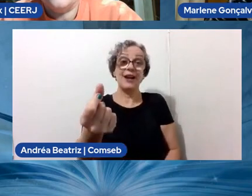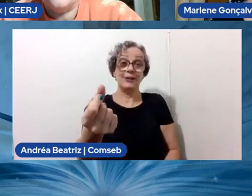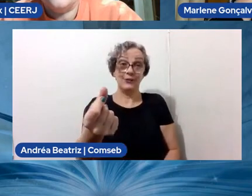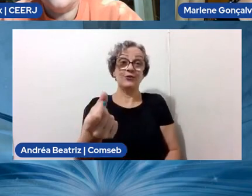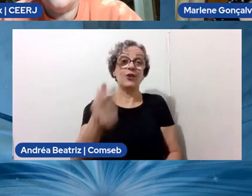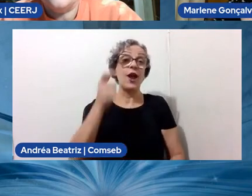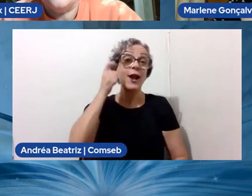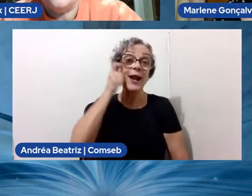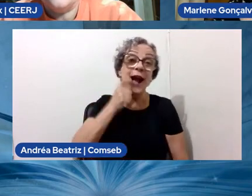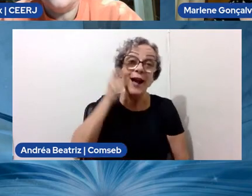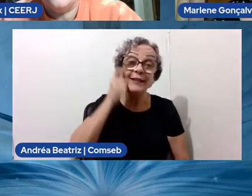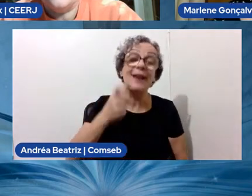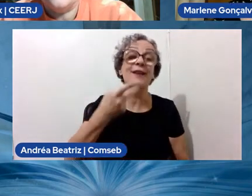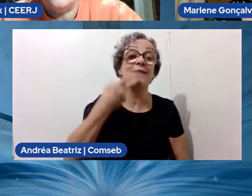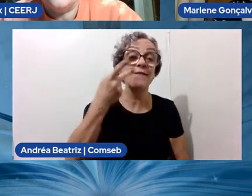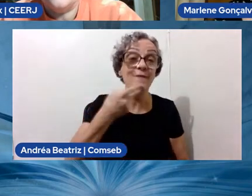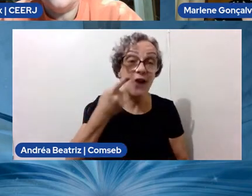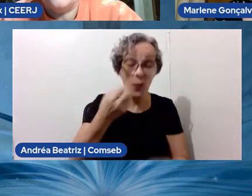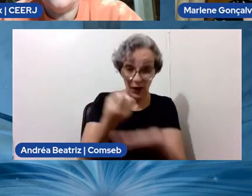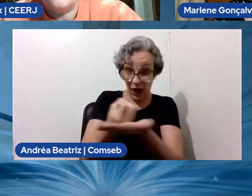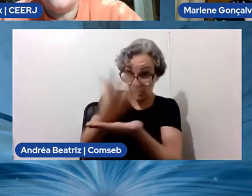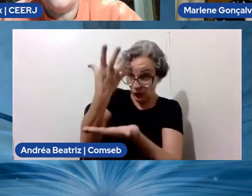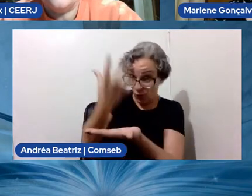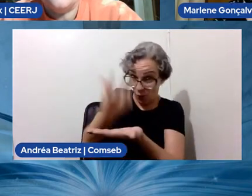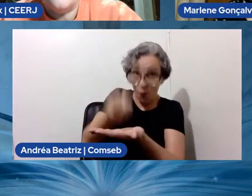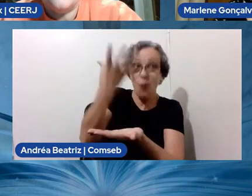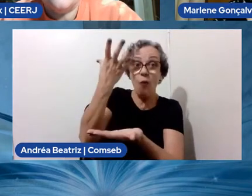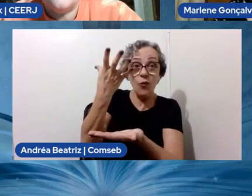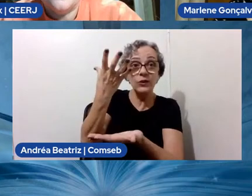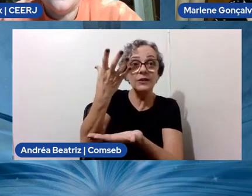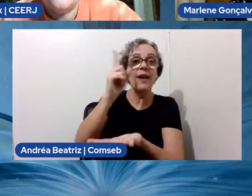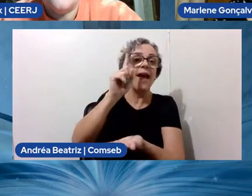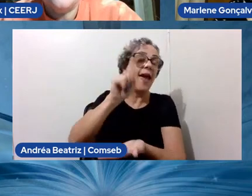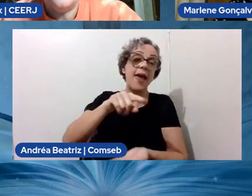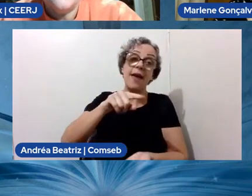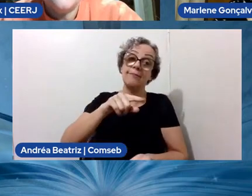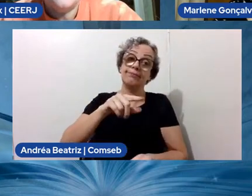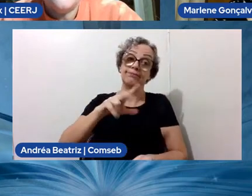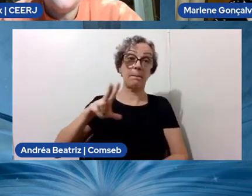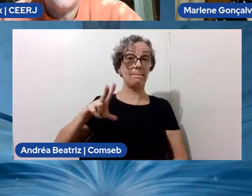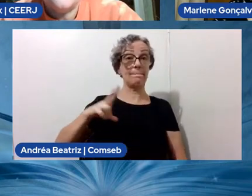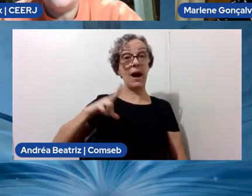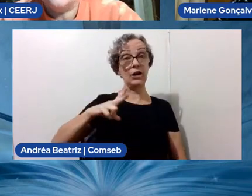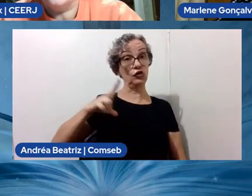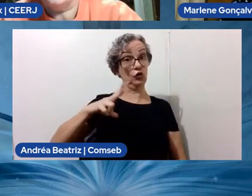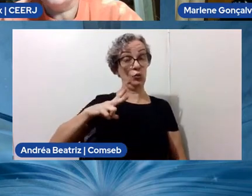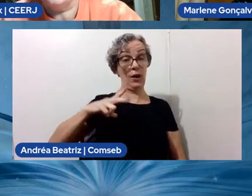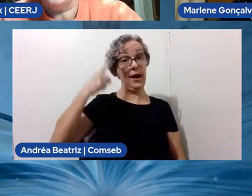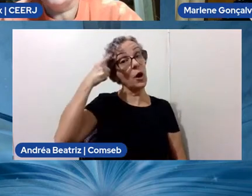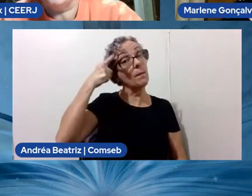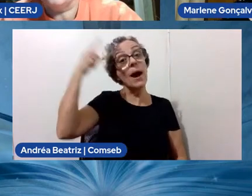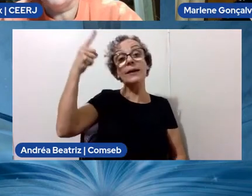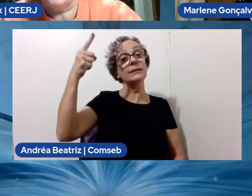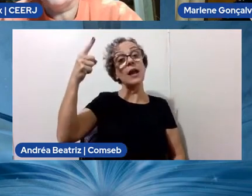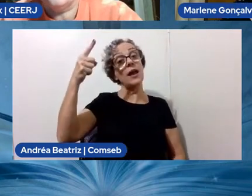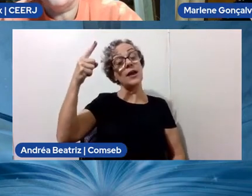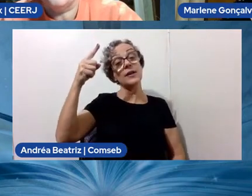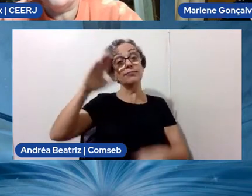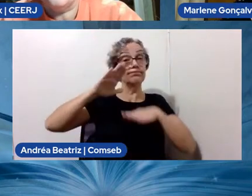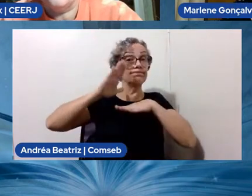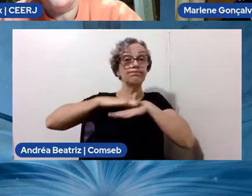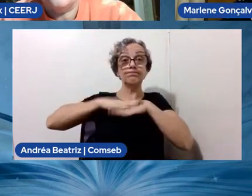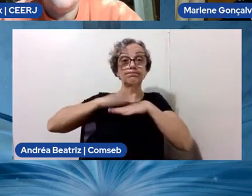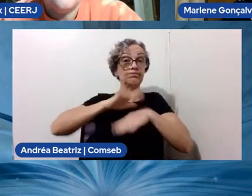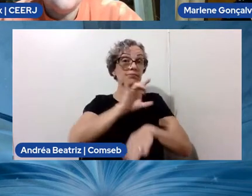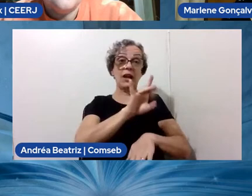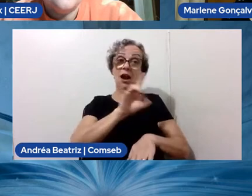colocou, a doutrina espírita é uma questão de convicção pessoal. Então, nós partimos, não é,